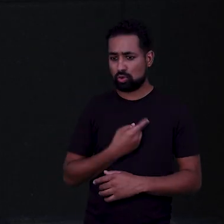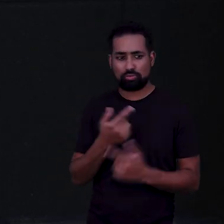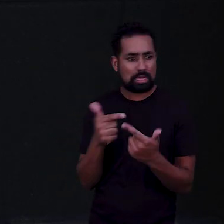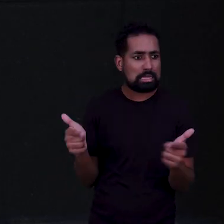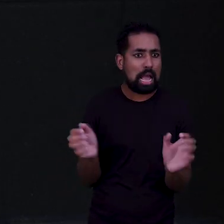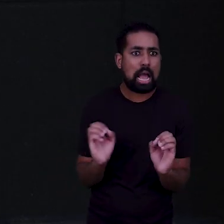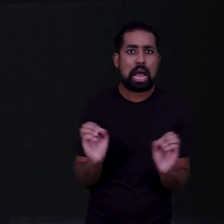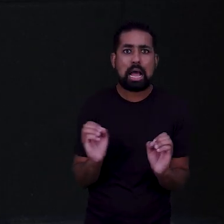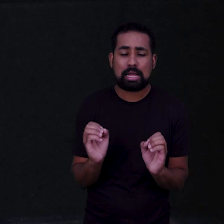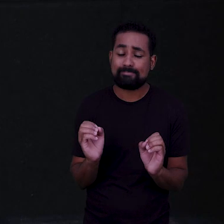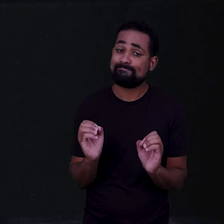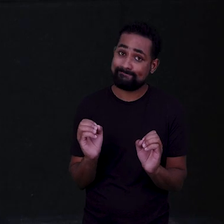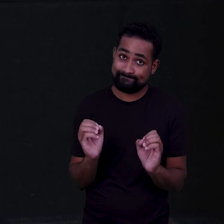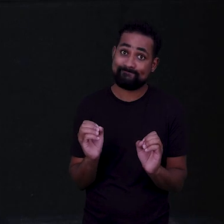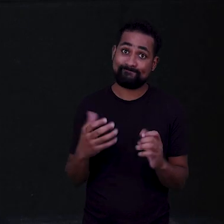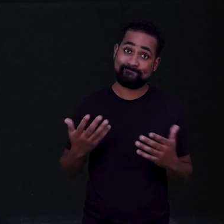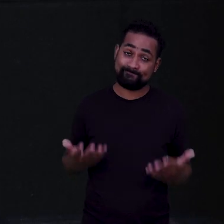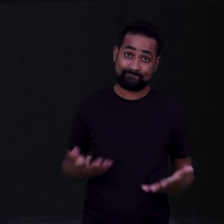desejo, a gente não tem nada.